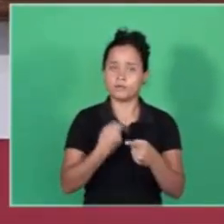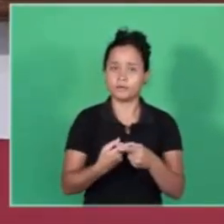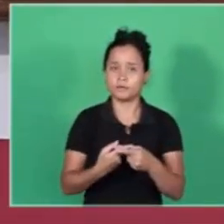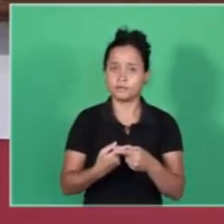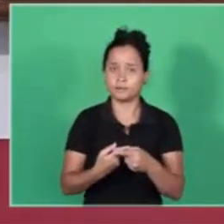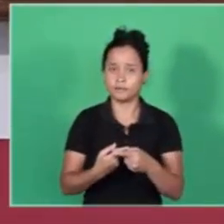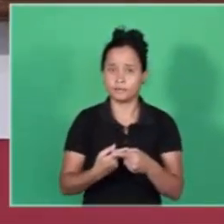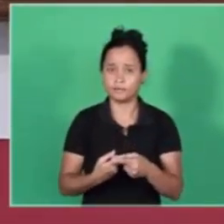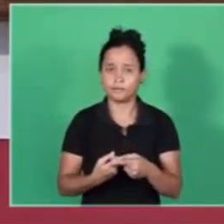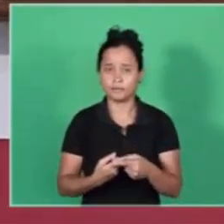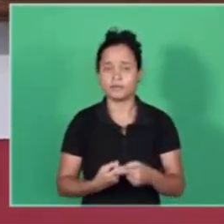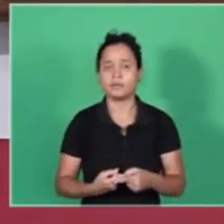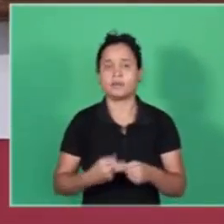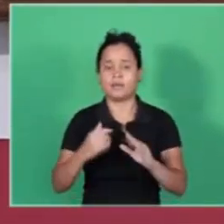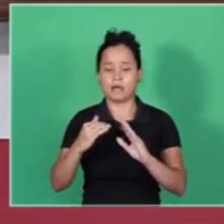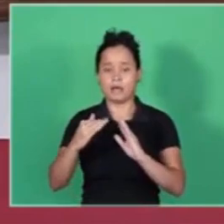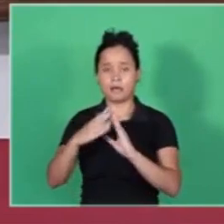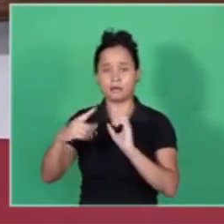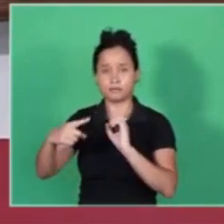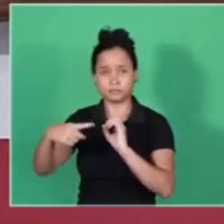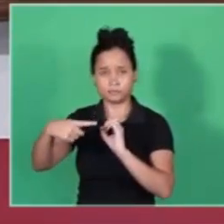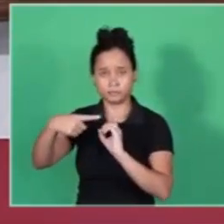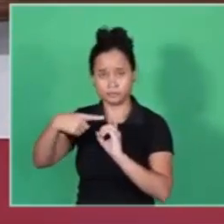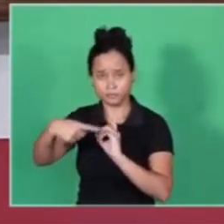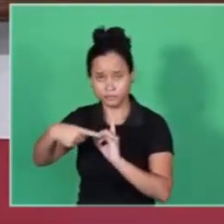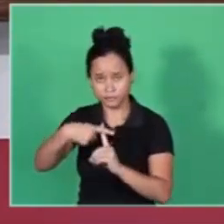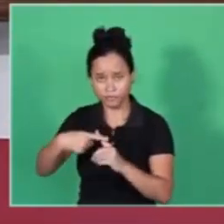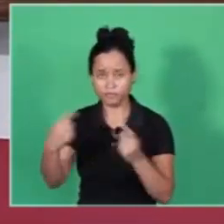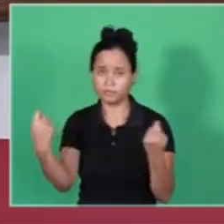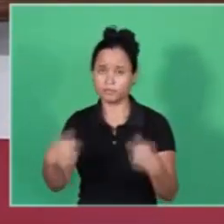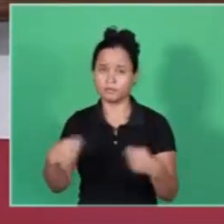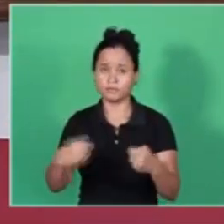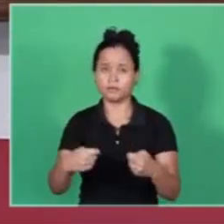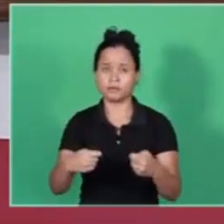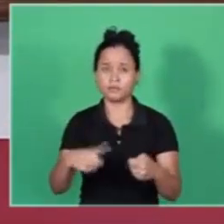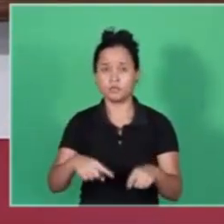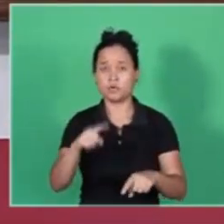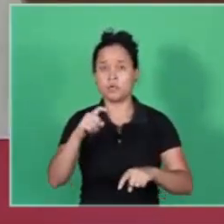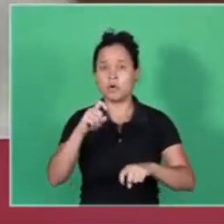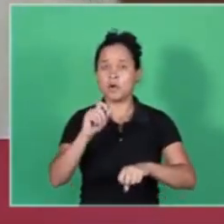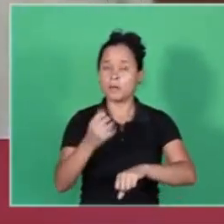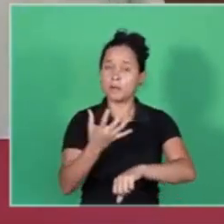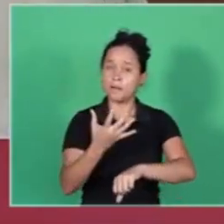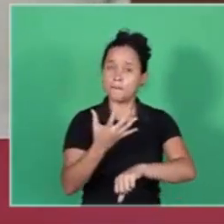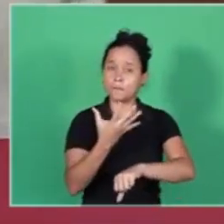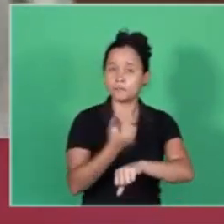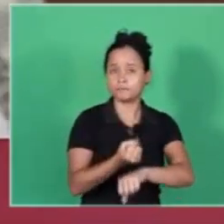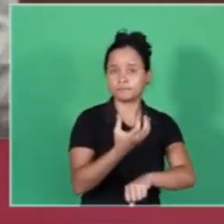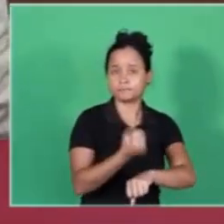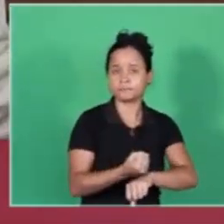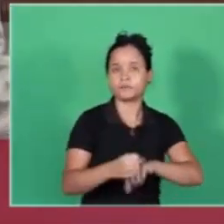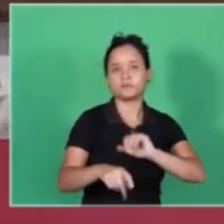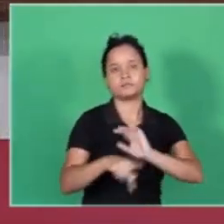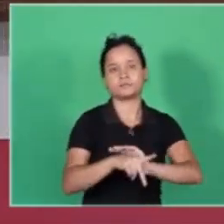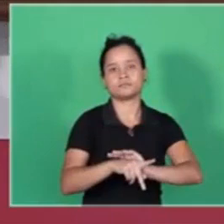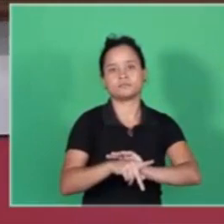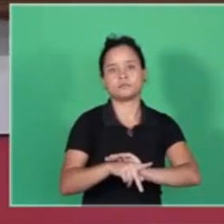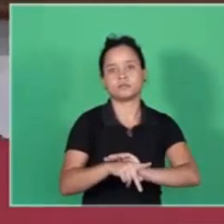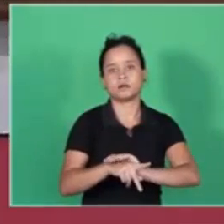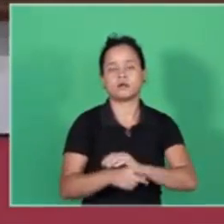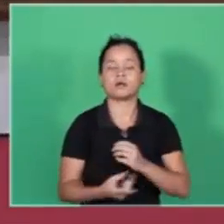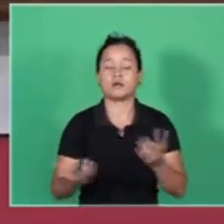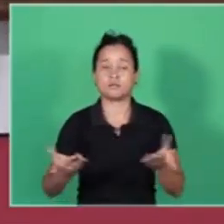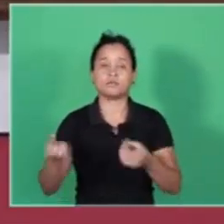elemento material para justificar uma fé que ela já tinha perdido. Vamos voltar aqui. Então, a matéria está